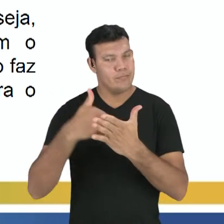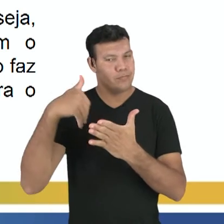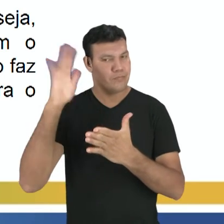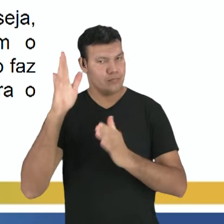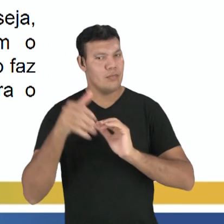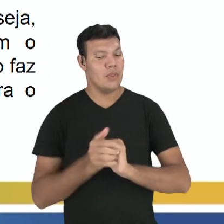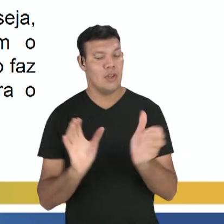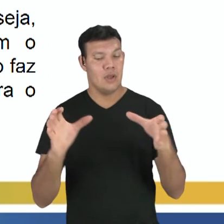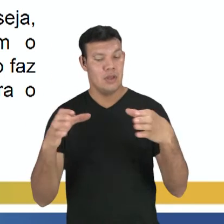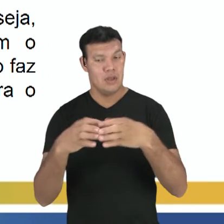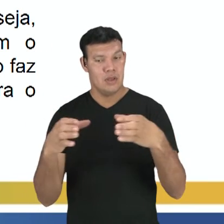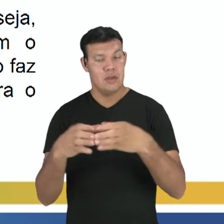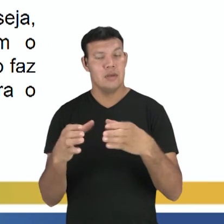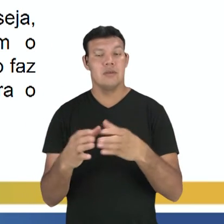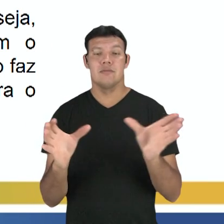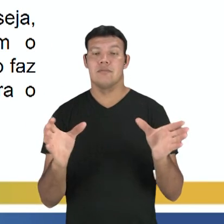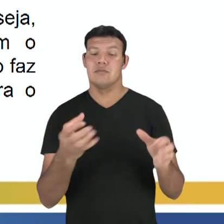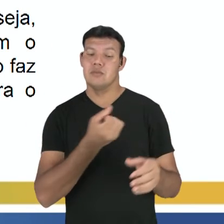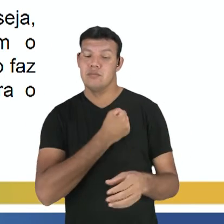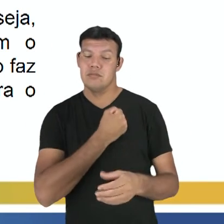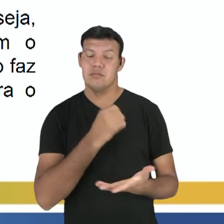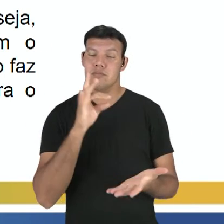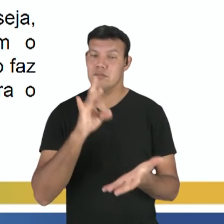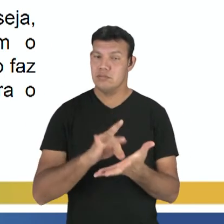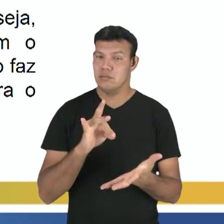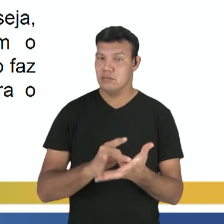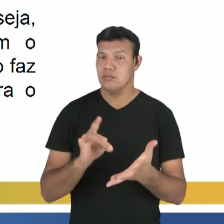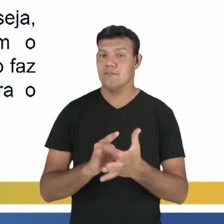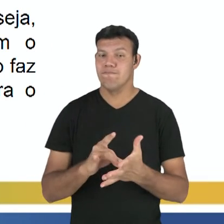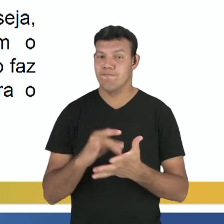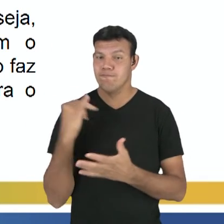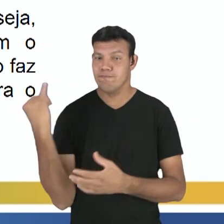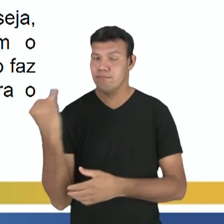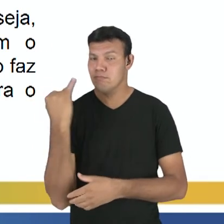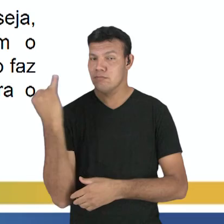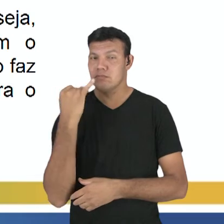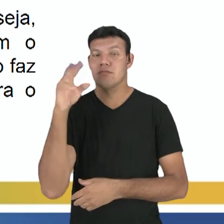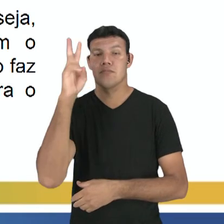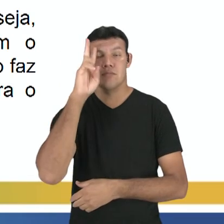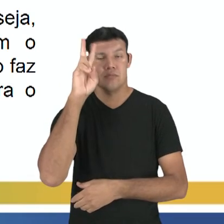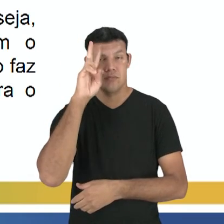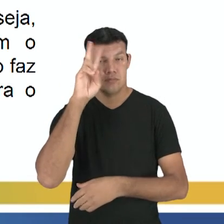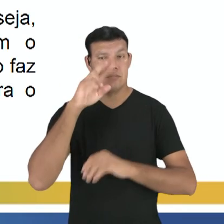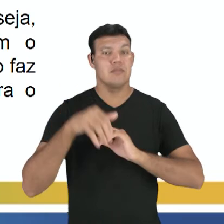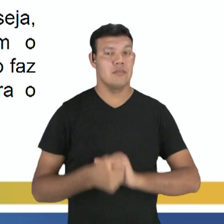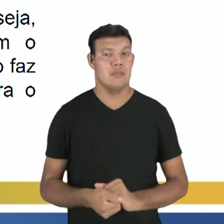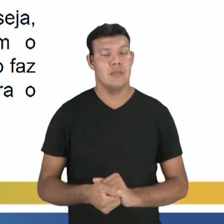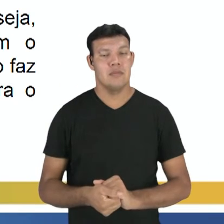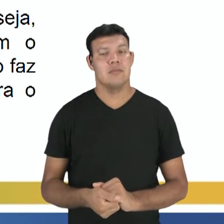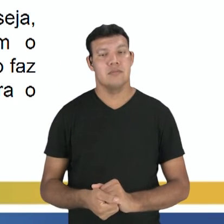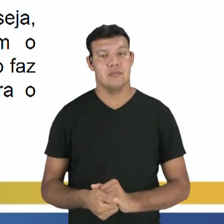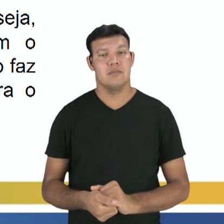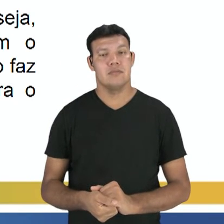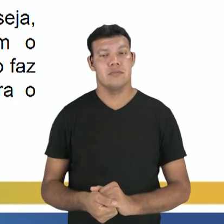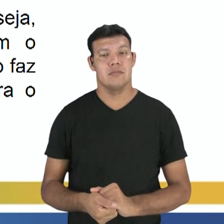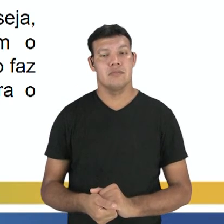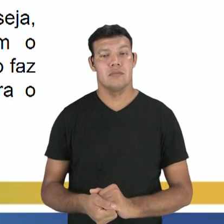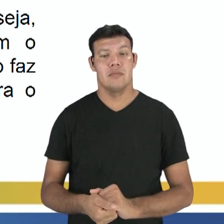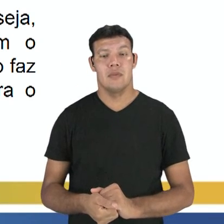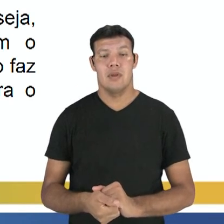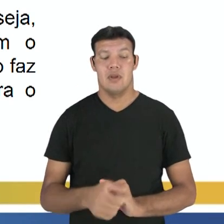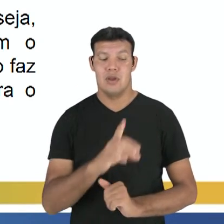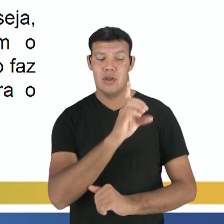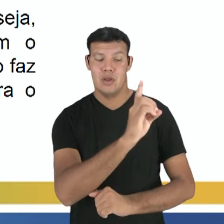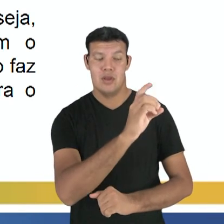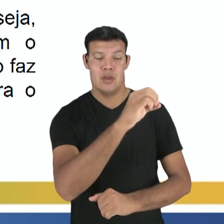o conjunto dos números reais. É importante lembrarmos que no